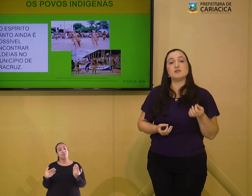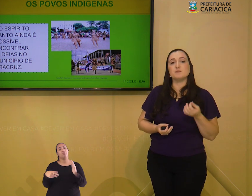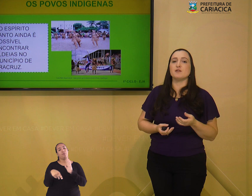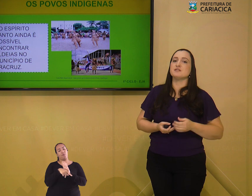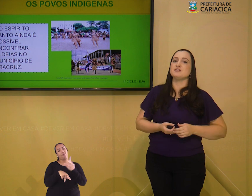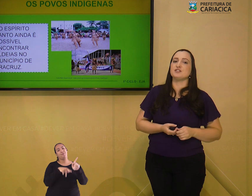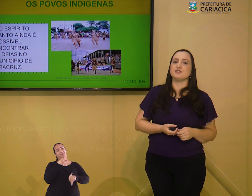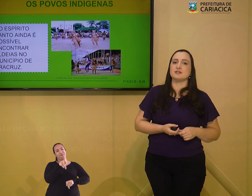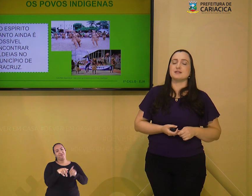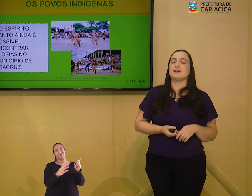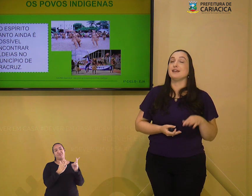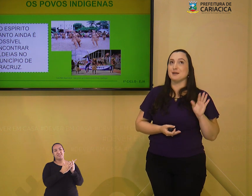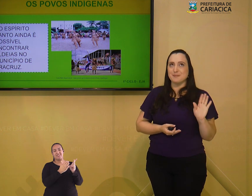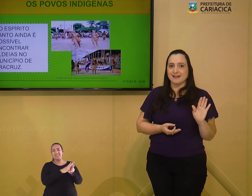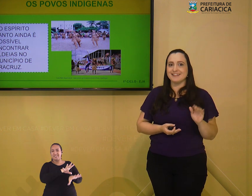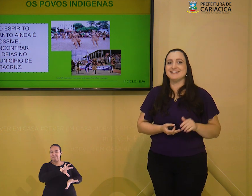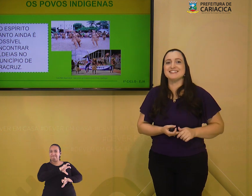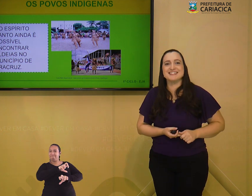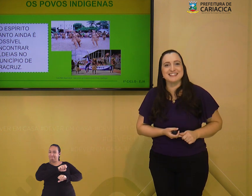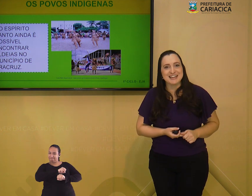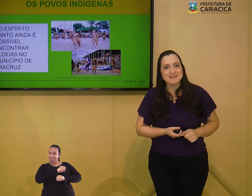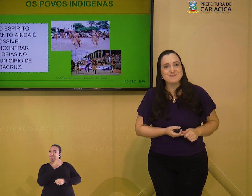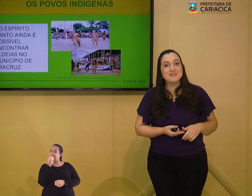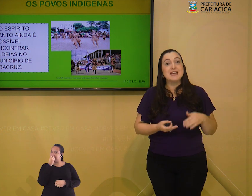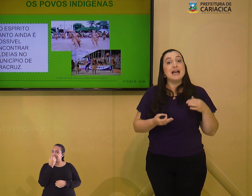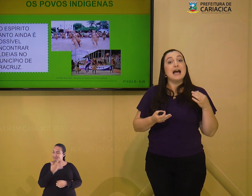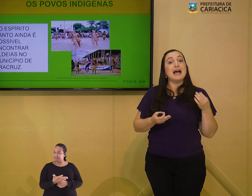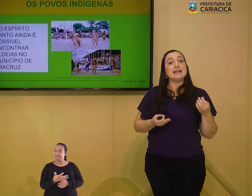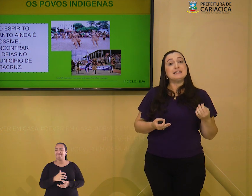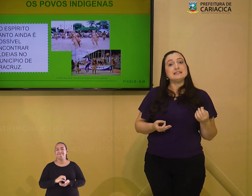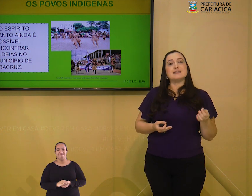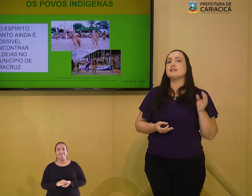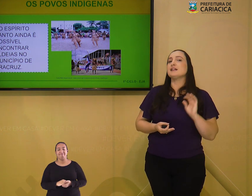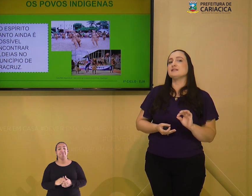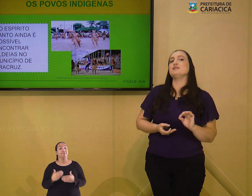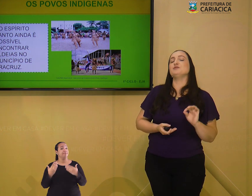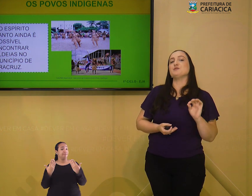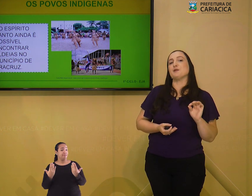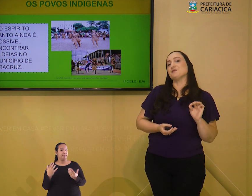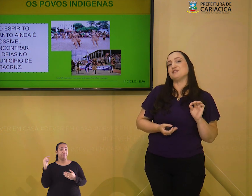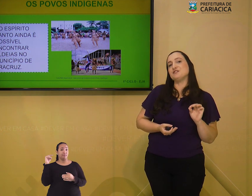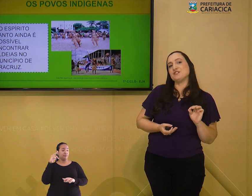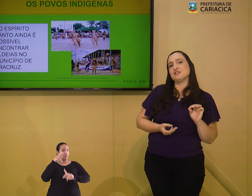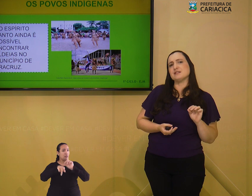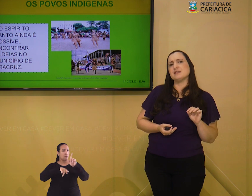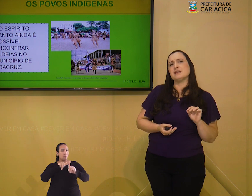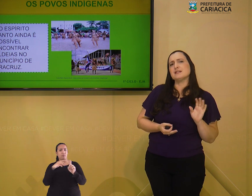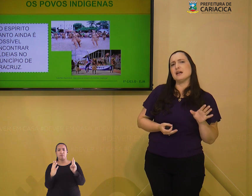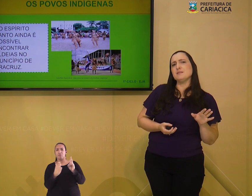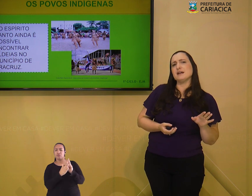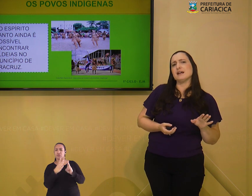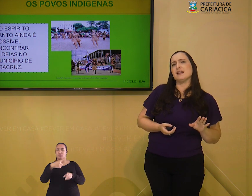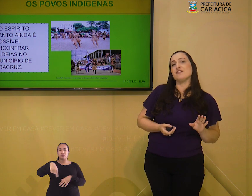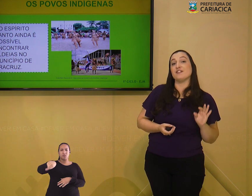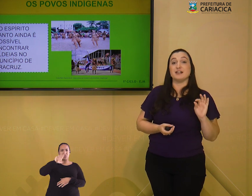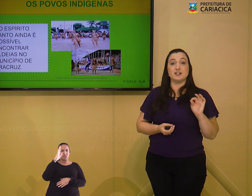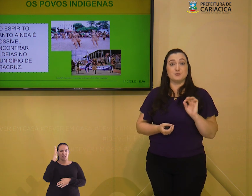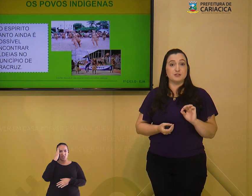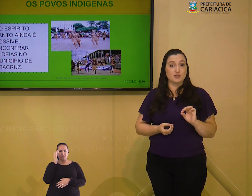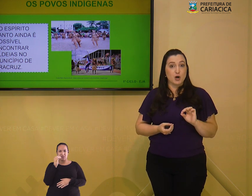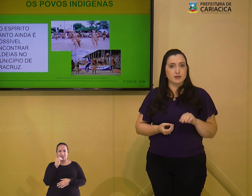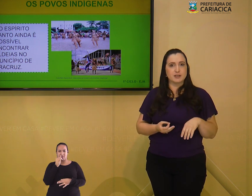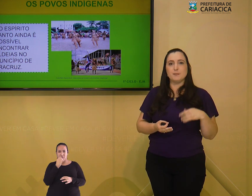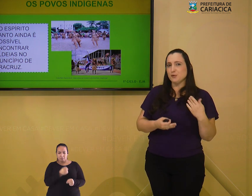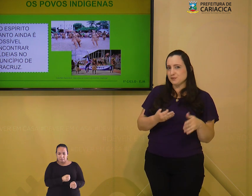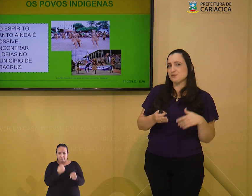deixadas pelos povos indígenas. E que bela herança, né? Ainda, se tratando dos povos indígenas, sabe aquela farinha